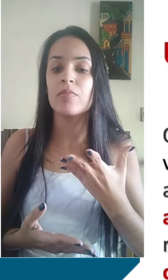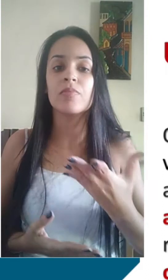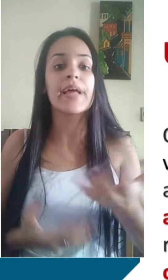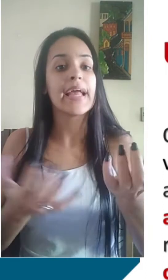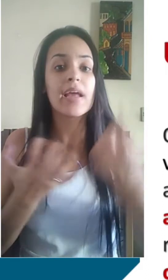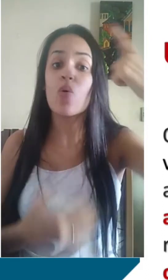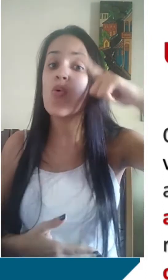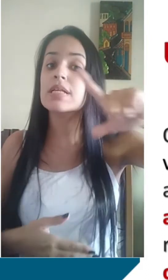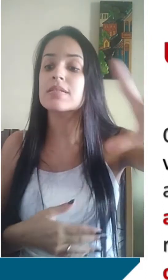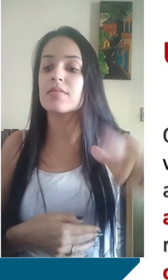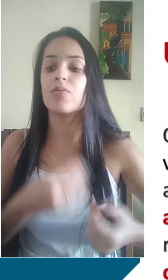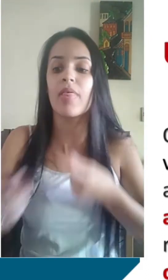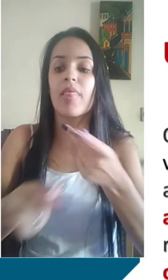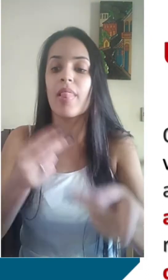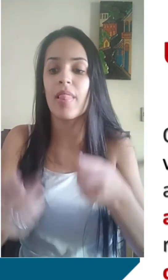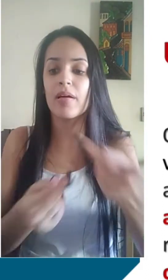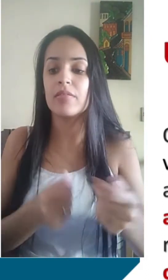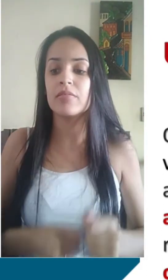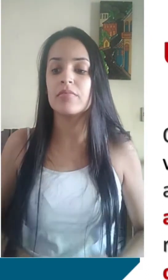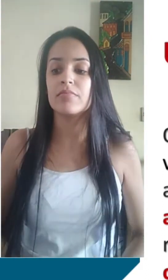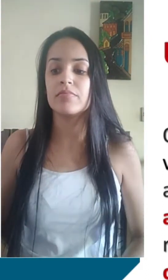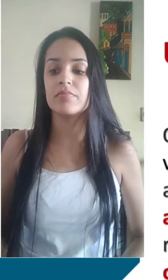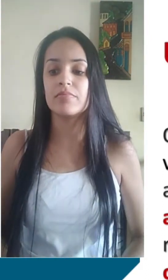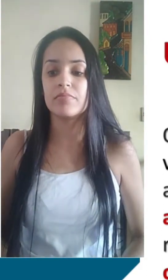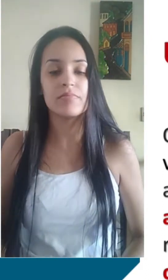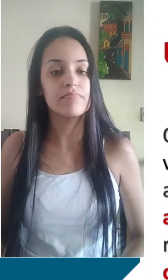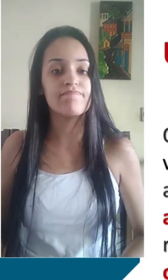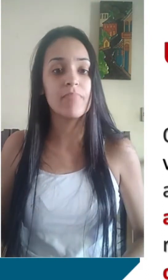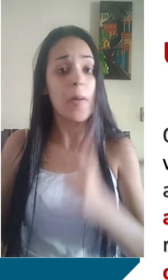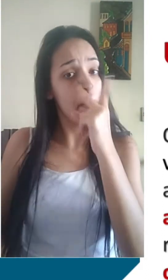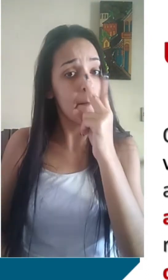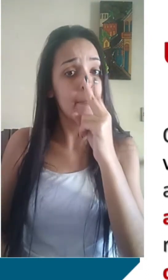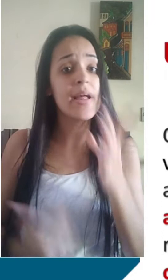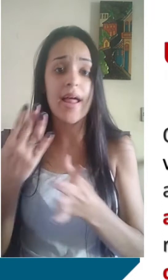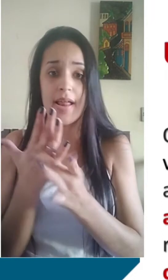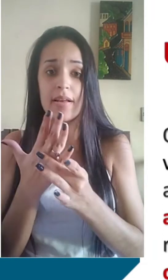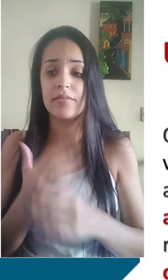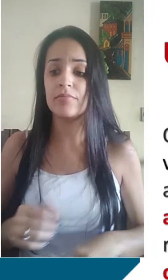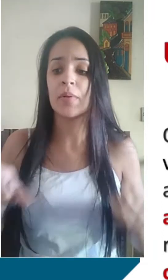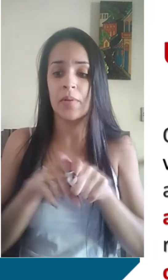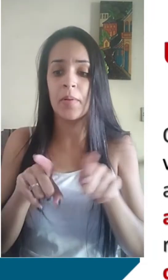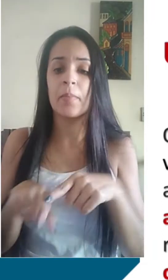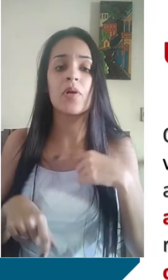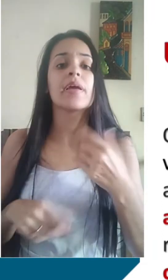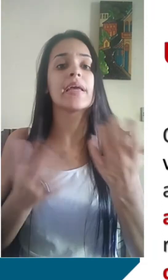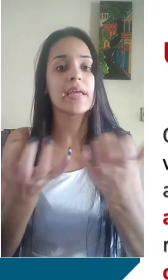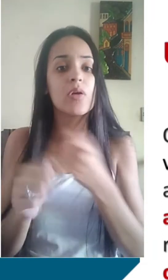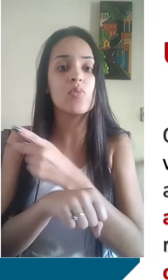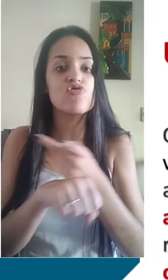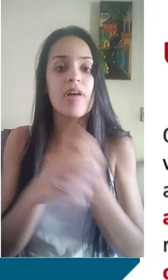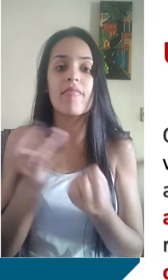o absoluto. Assim como os prosadores realistas, esses também buscavam a criação da